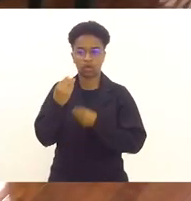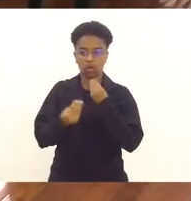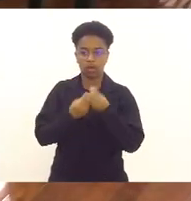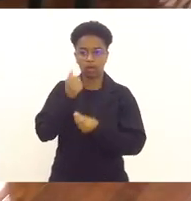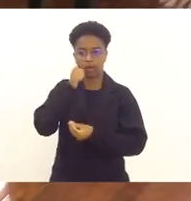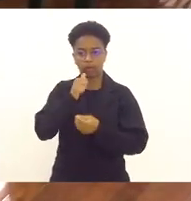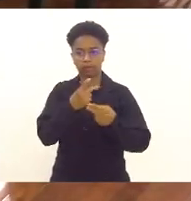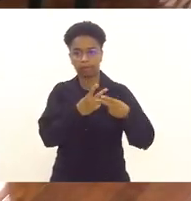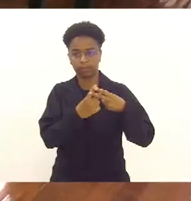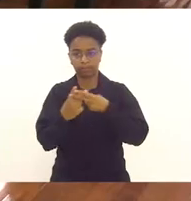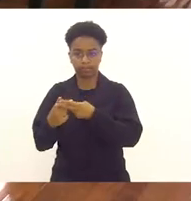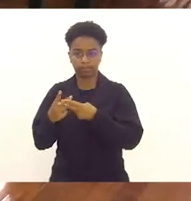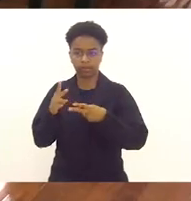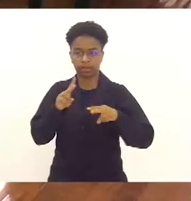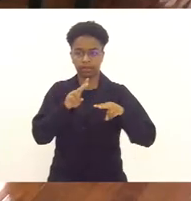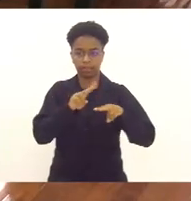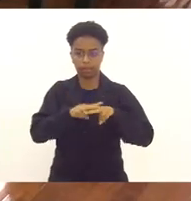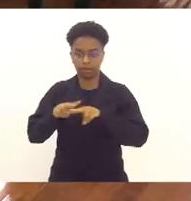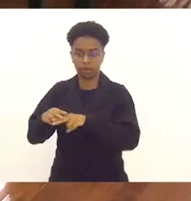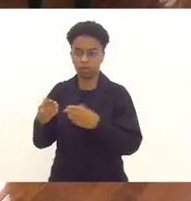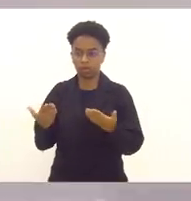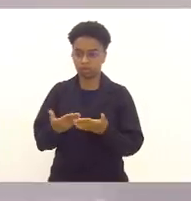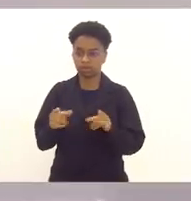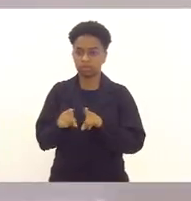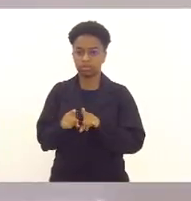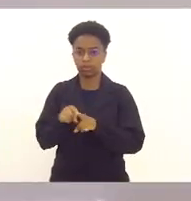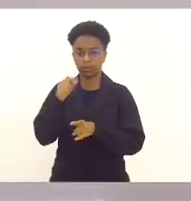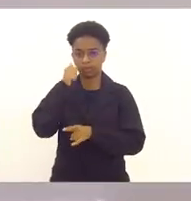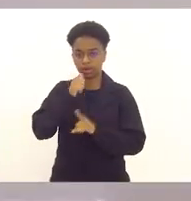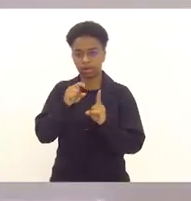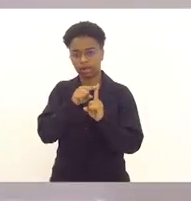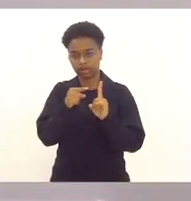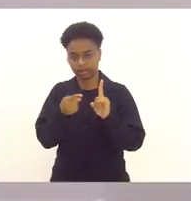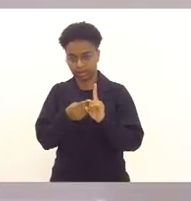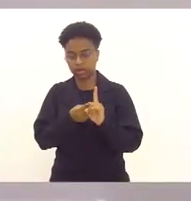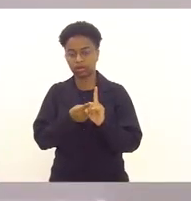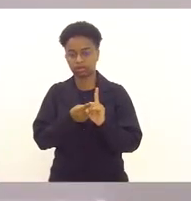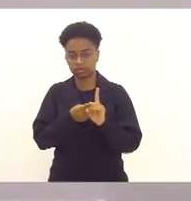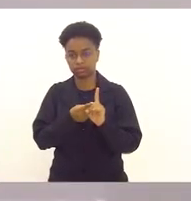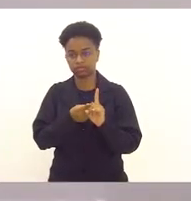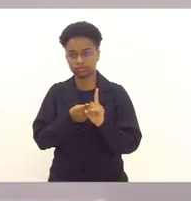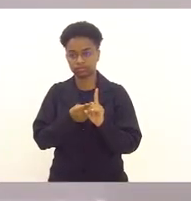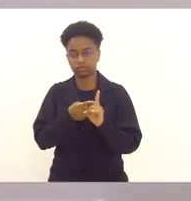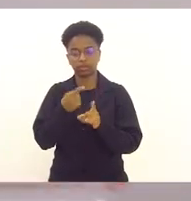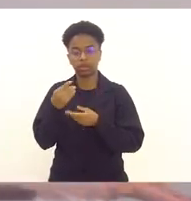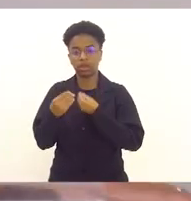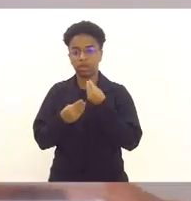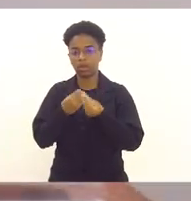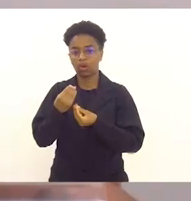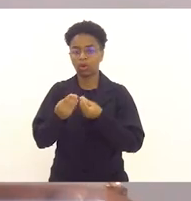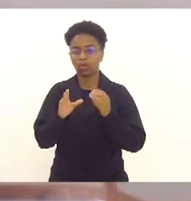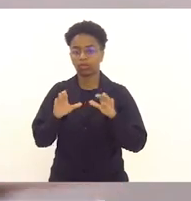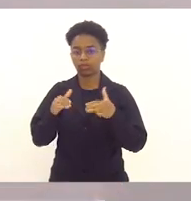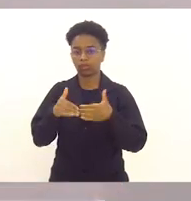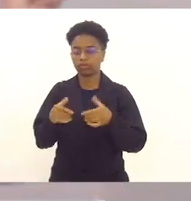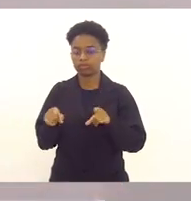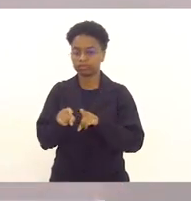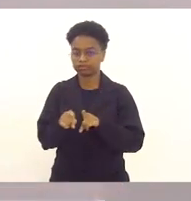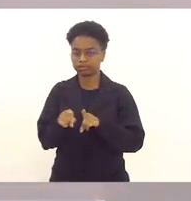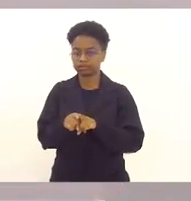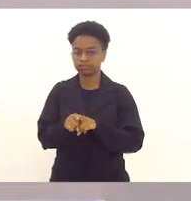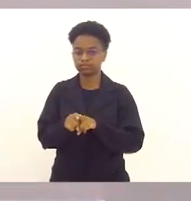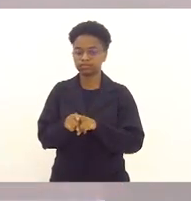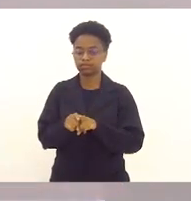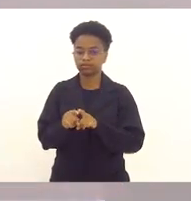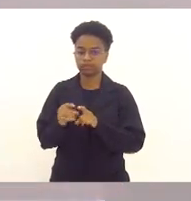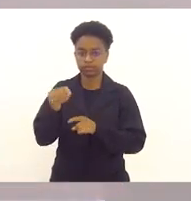em especial as mulheres é grávidas nesse sentido o quanto que é a nossa comissão também tem se